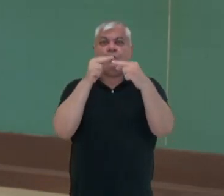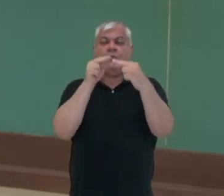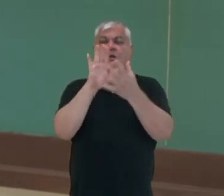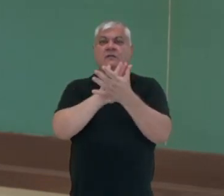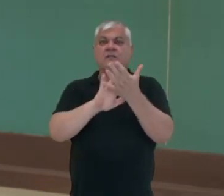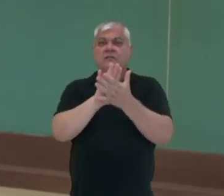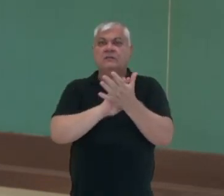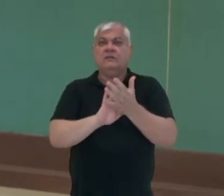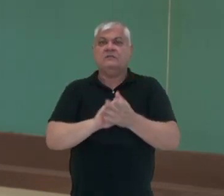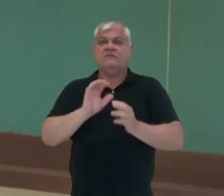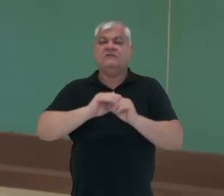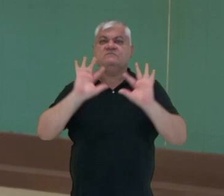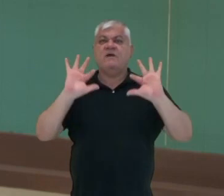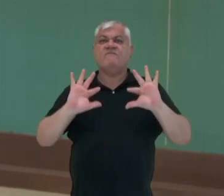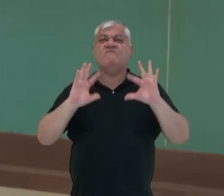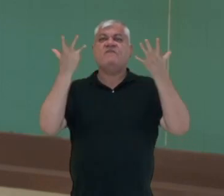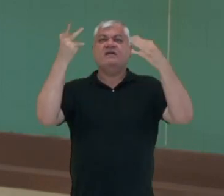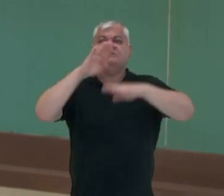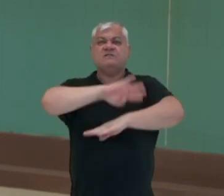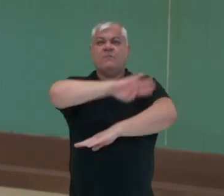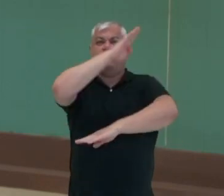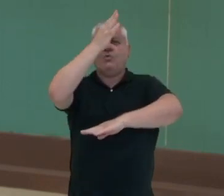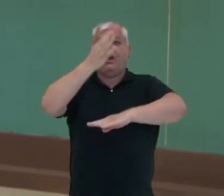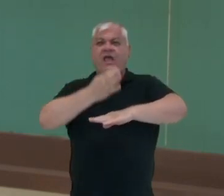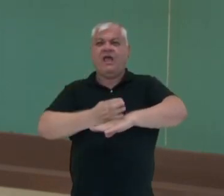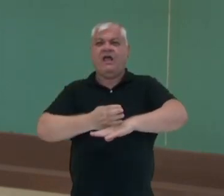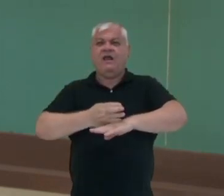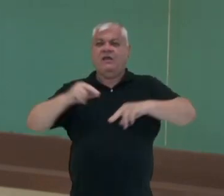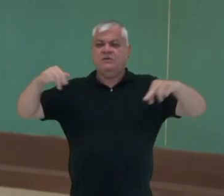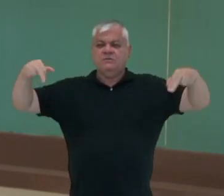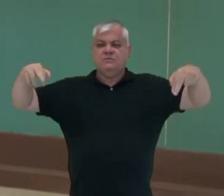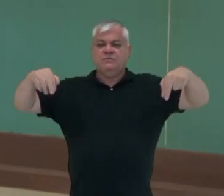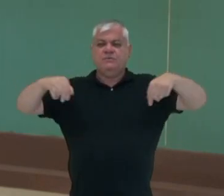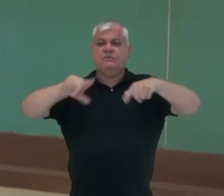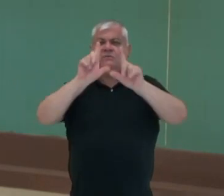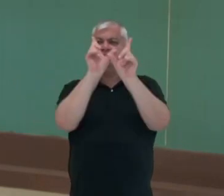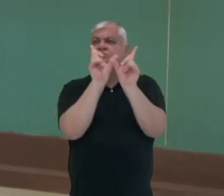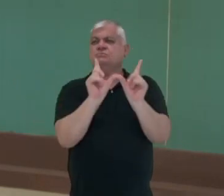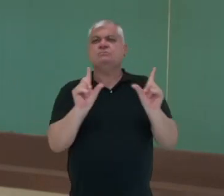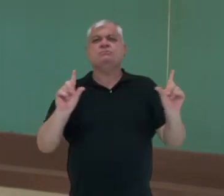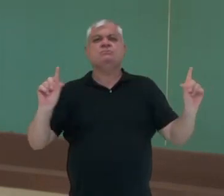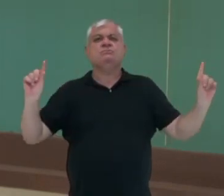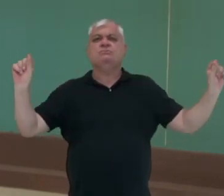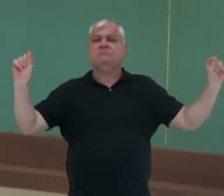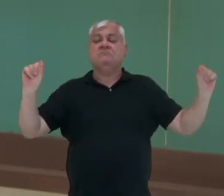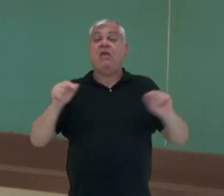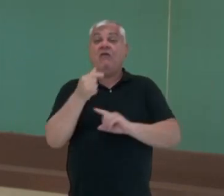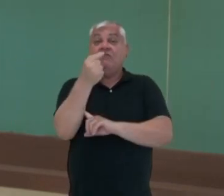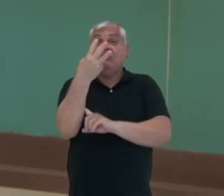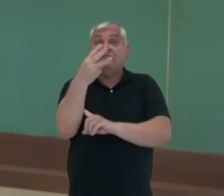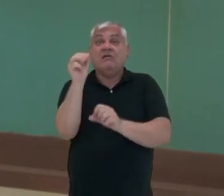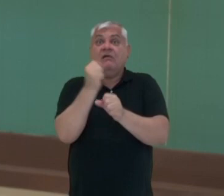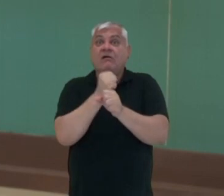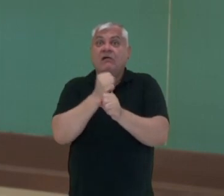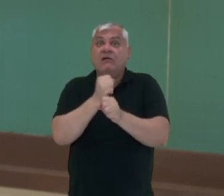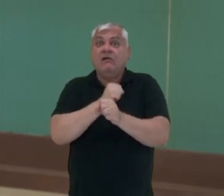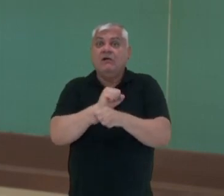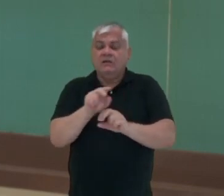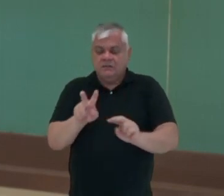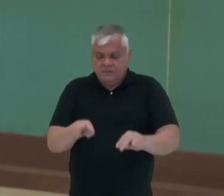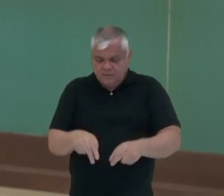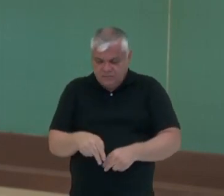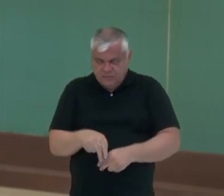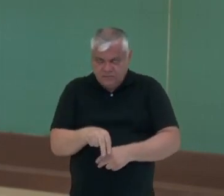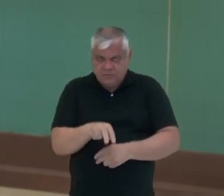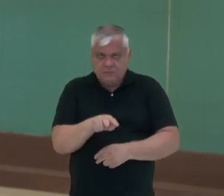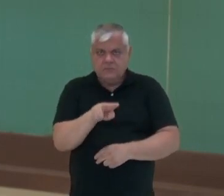cerimônia de separação em cima da muralha da China, e daquele momento em diante nunca mais se viram, e ela o enxergou. Ela não aguentou, olha que é uma pessoa extremamente controlada,